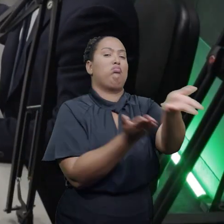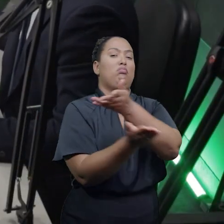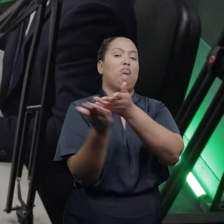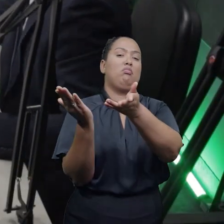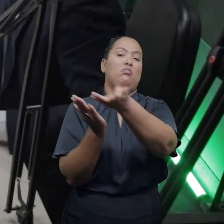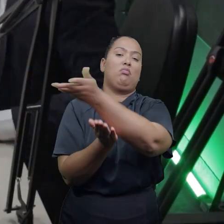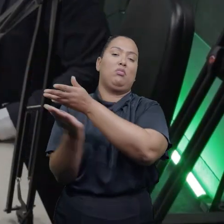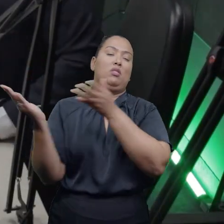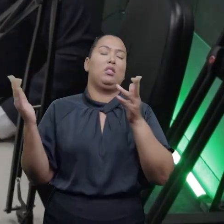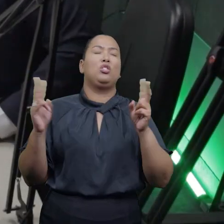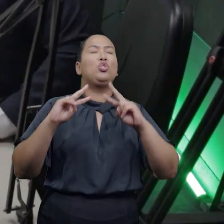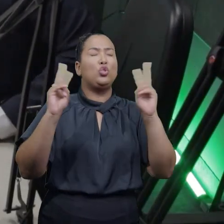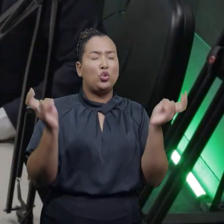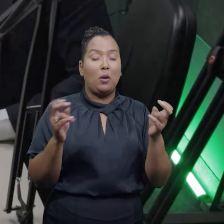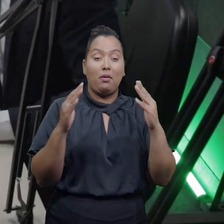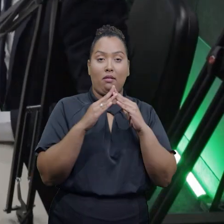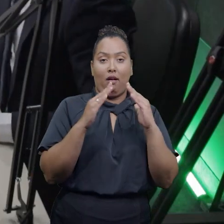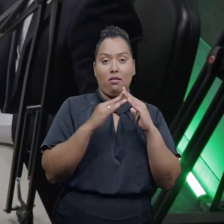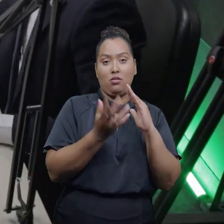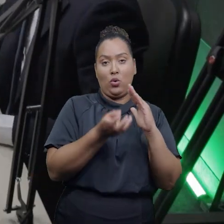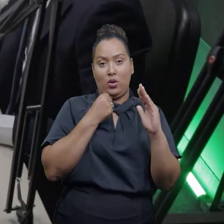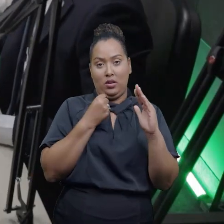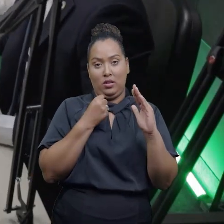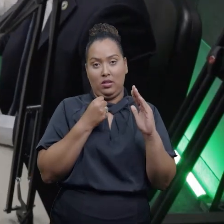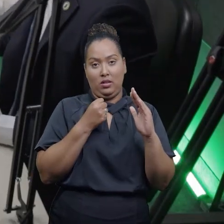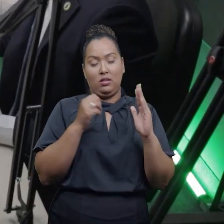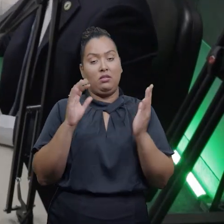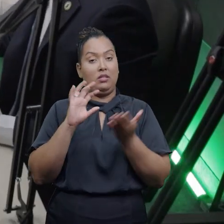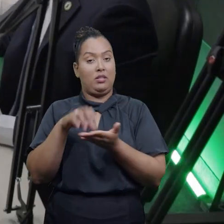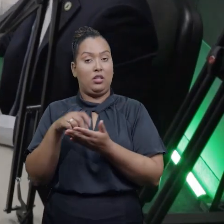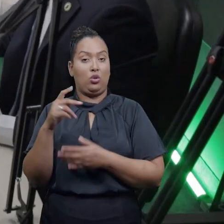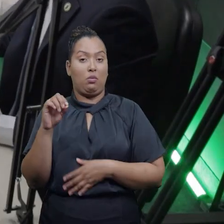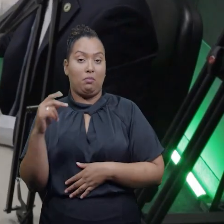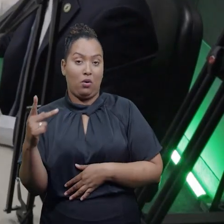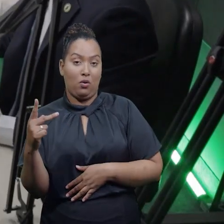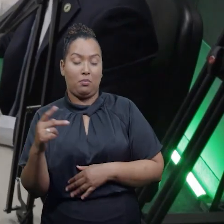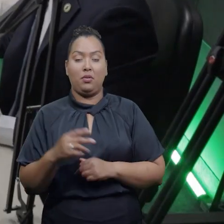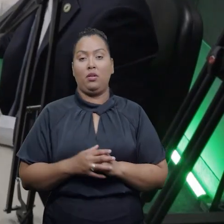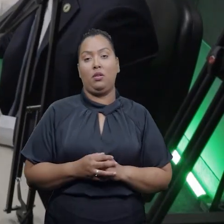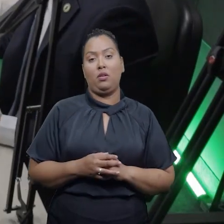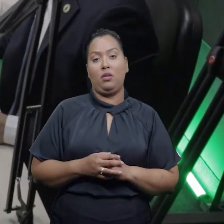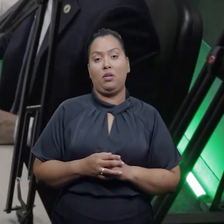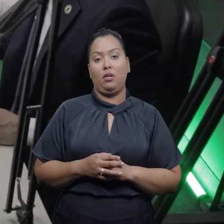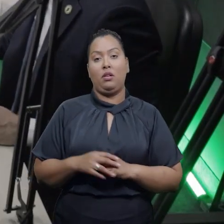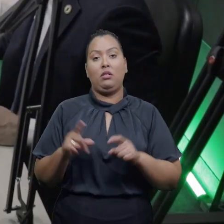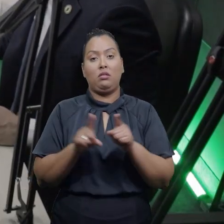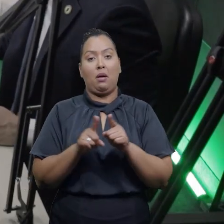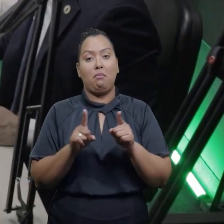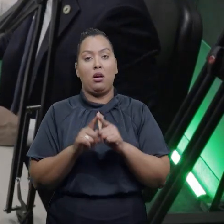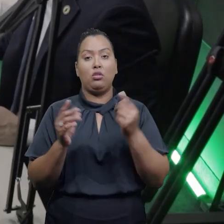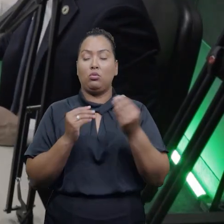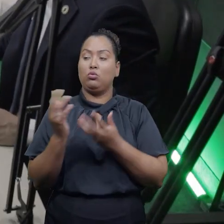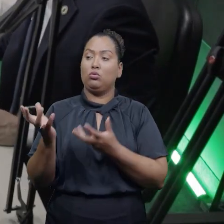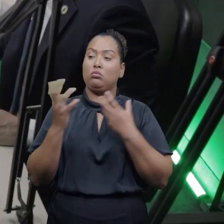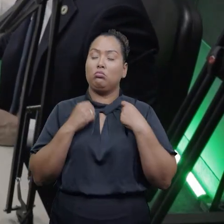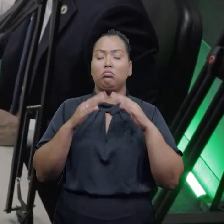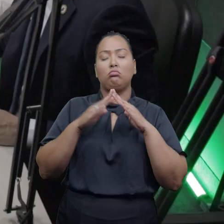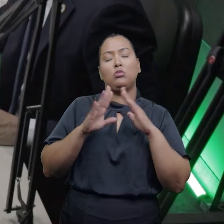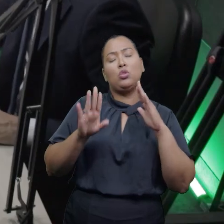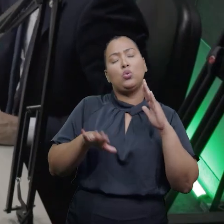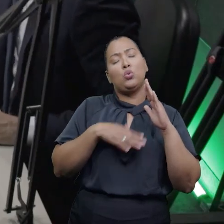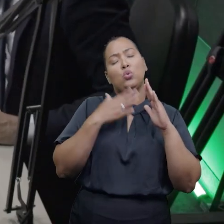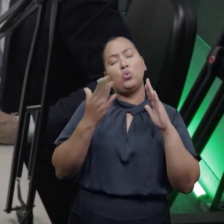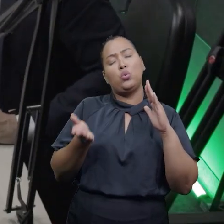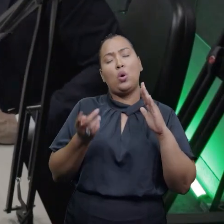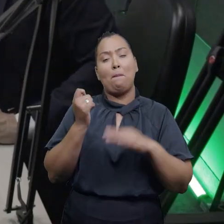tribunal sobre esses assuntos, sobre as casas de acolhida, o centro COP, sobre a questão do abrigamento temporário, né,